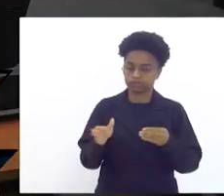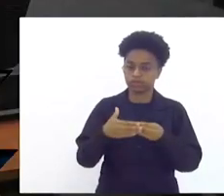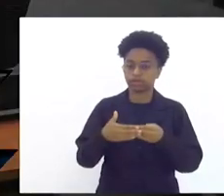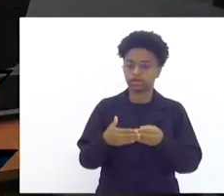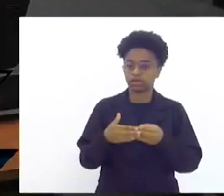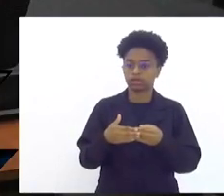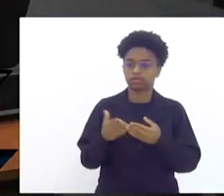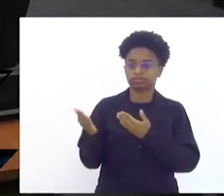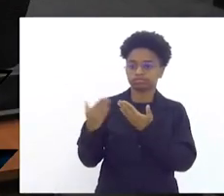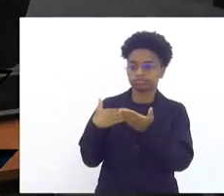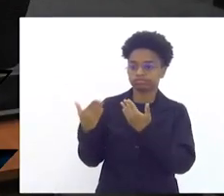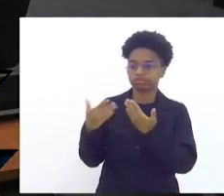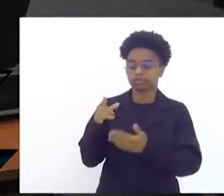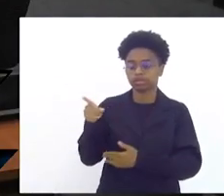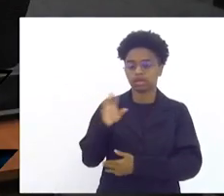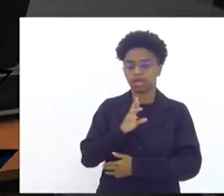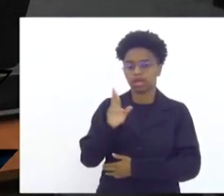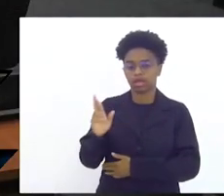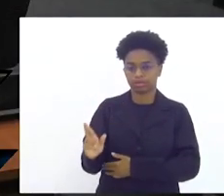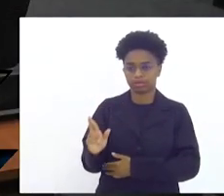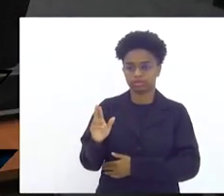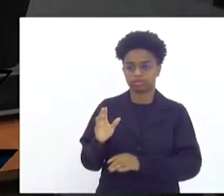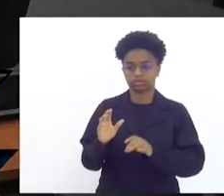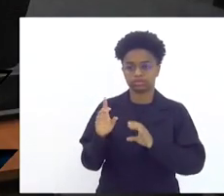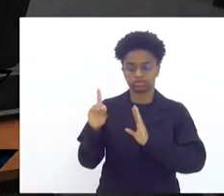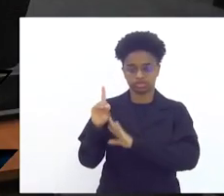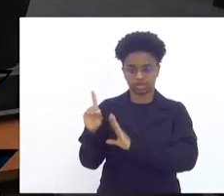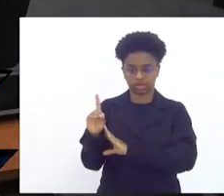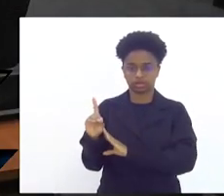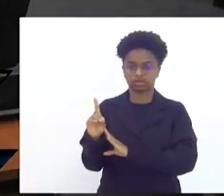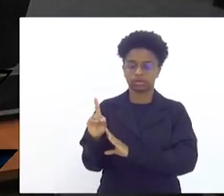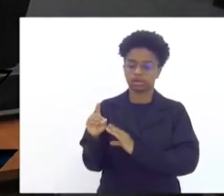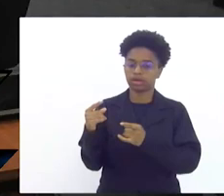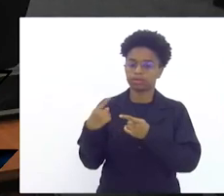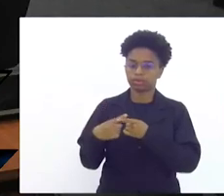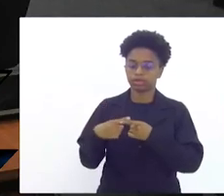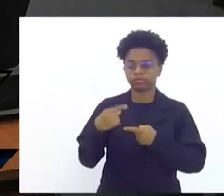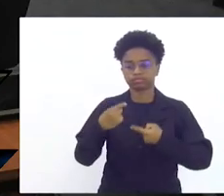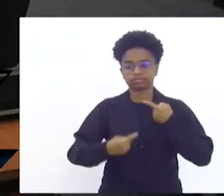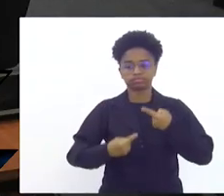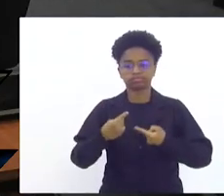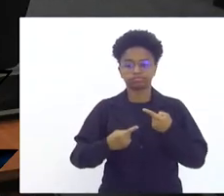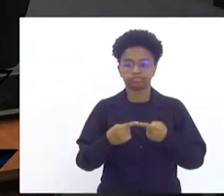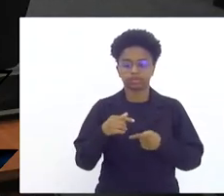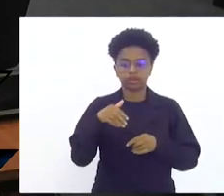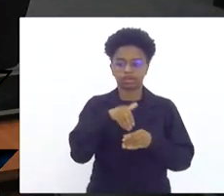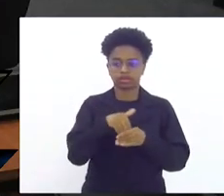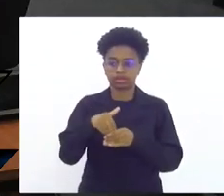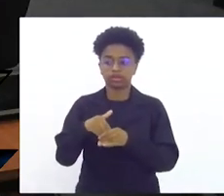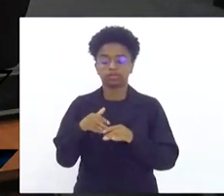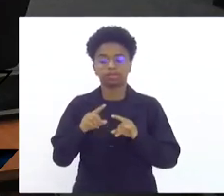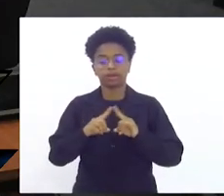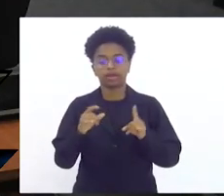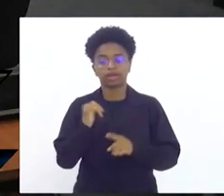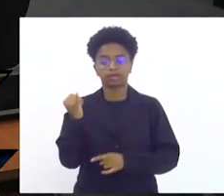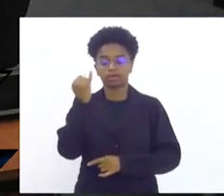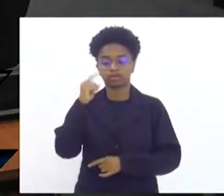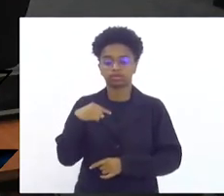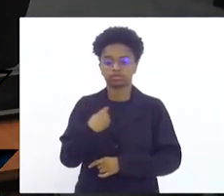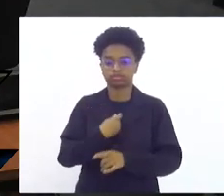o representante um representante aqui da Extrema direita que fez um debate eleitoral e é importante que a gente tem a capacidade